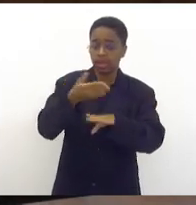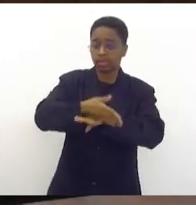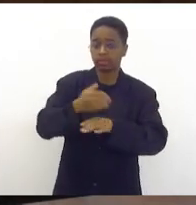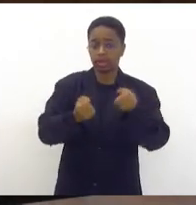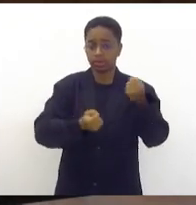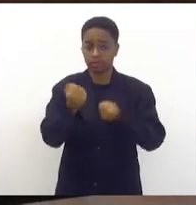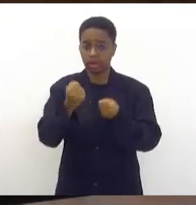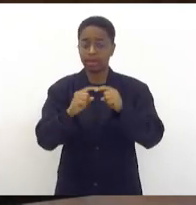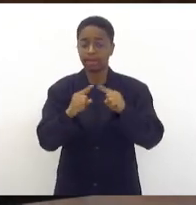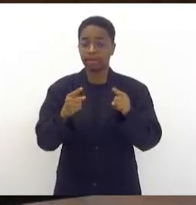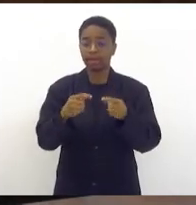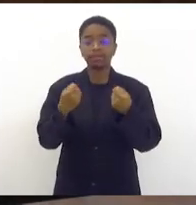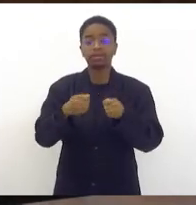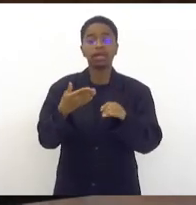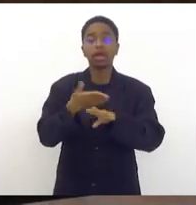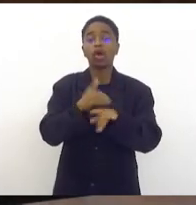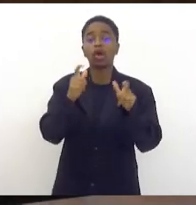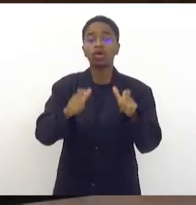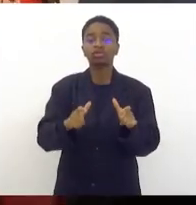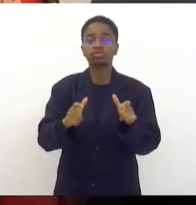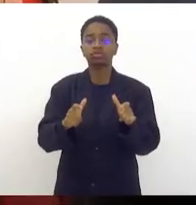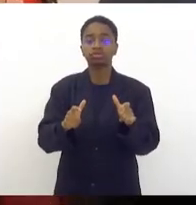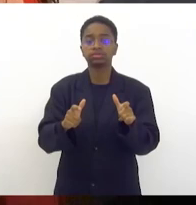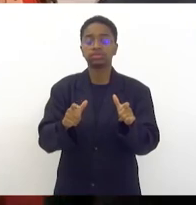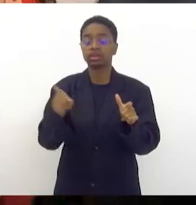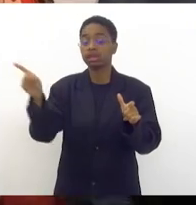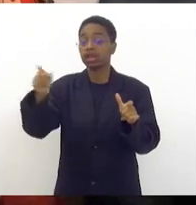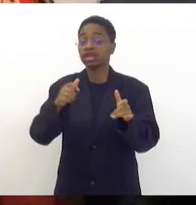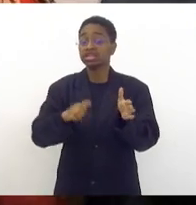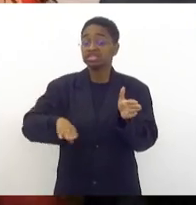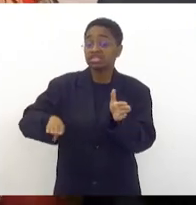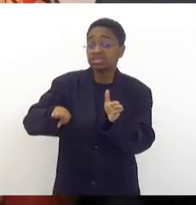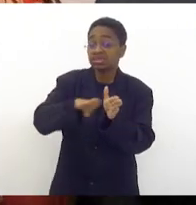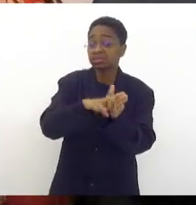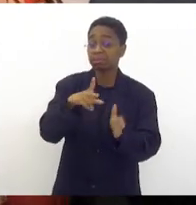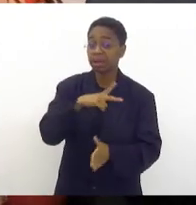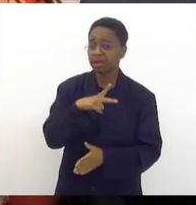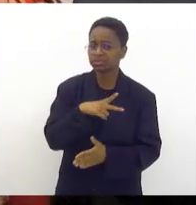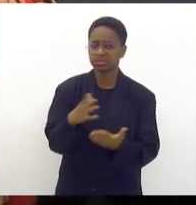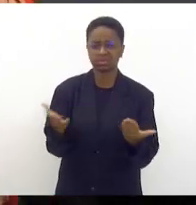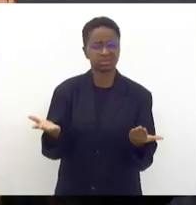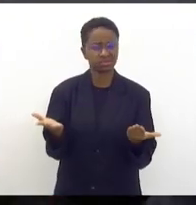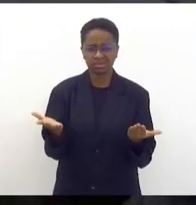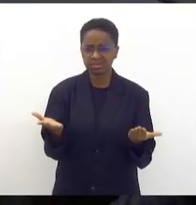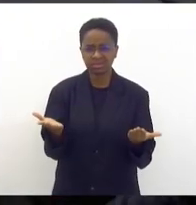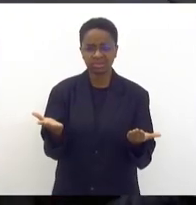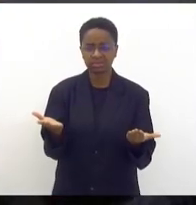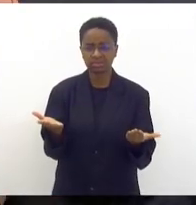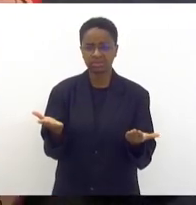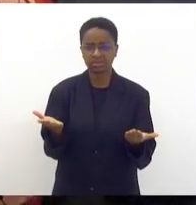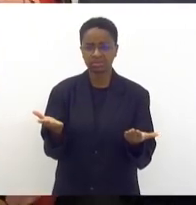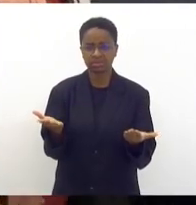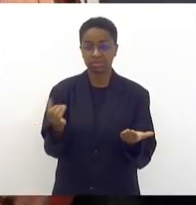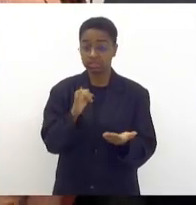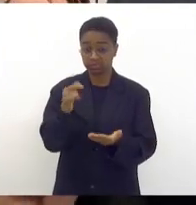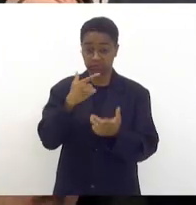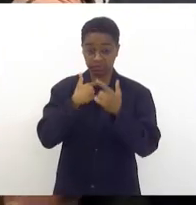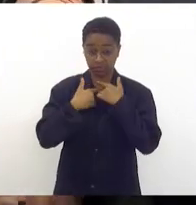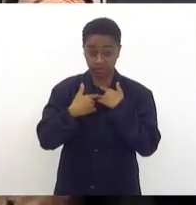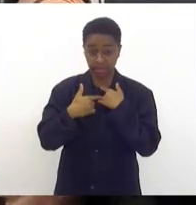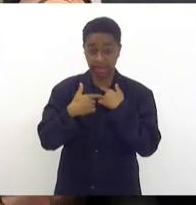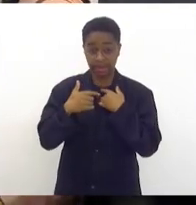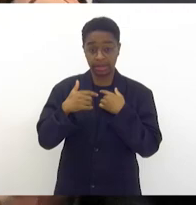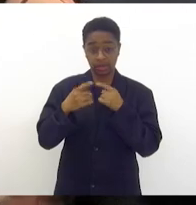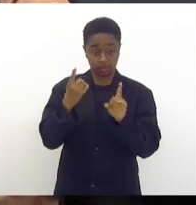no carro do aplicativo, sabe aonde, Dionísio? Lá no estacionamento particular. Se você quiser buscar a sua